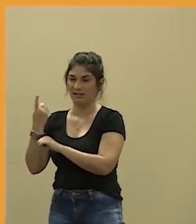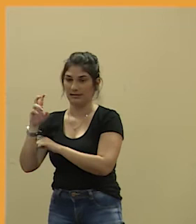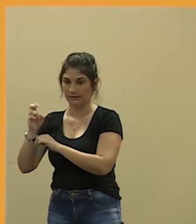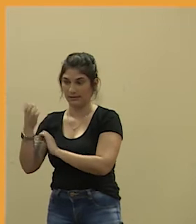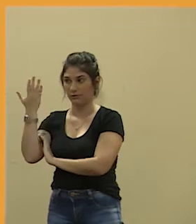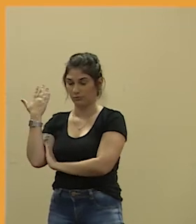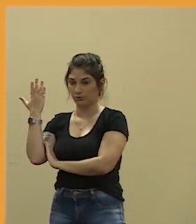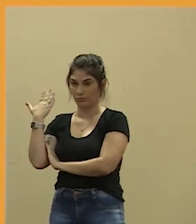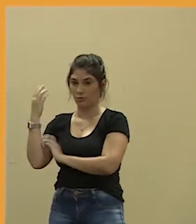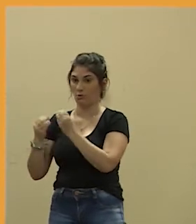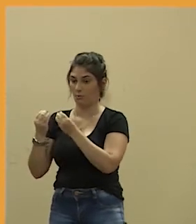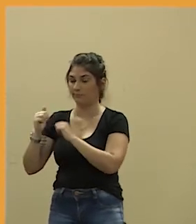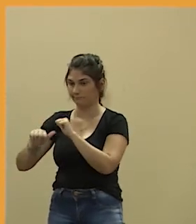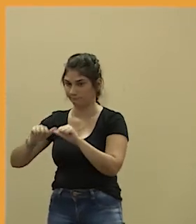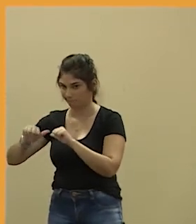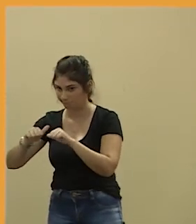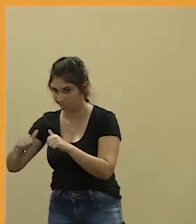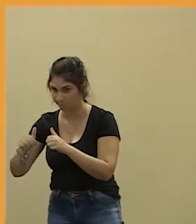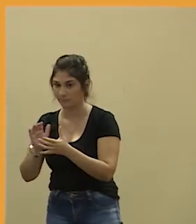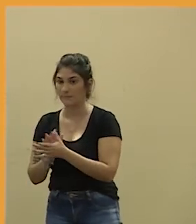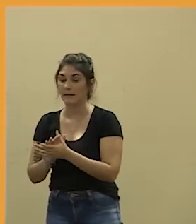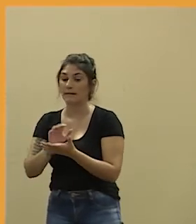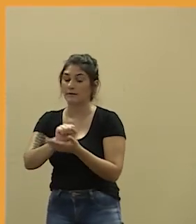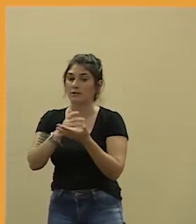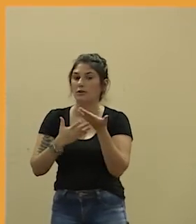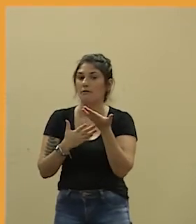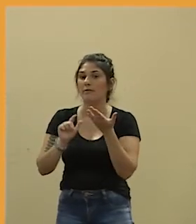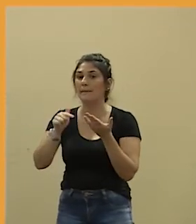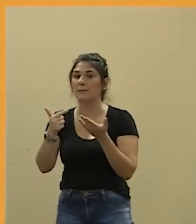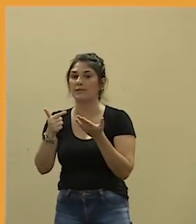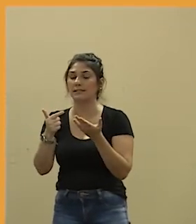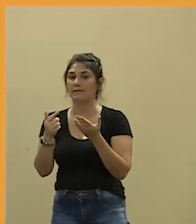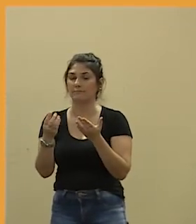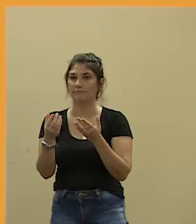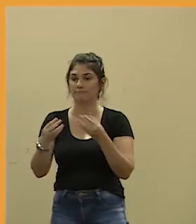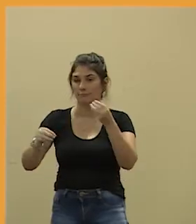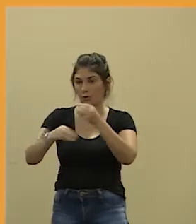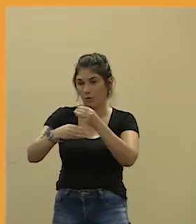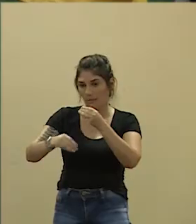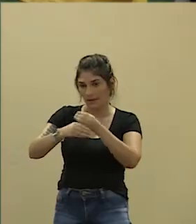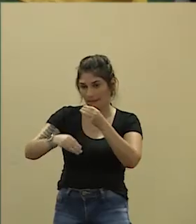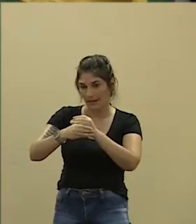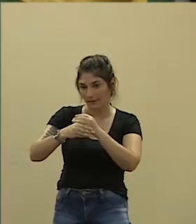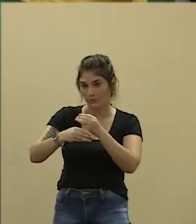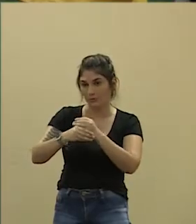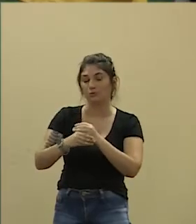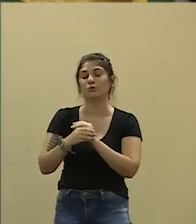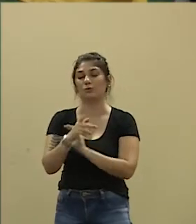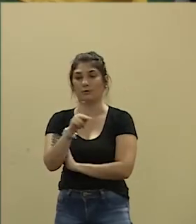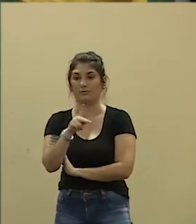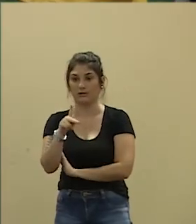vídeo nada pelo professor e as atividades no final com comentários explicativos gravados também pelo professor então aqui de novo ele usa esse